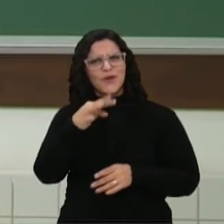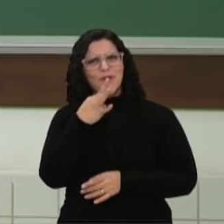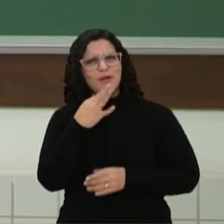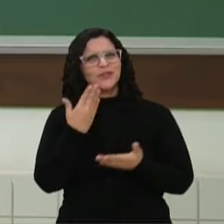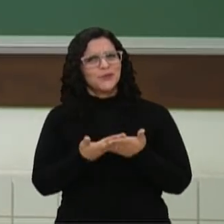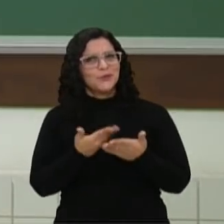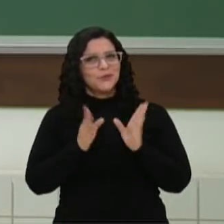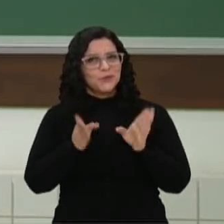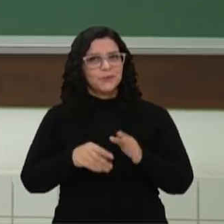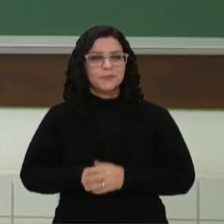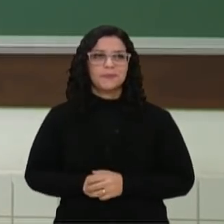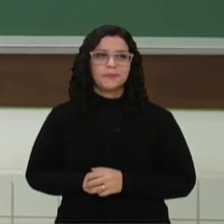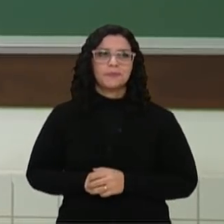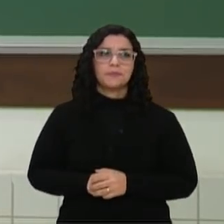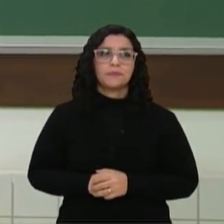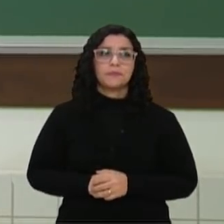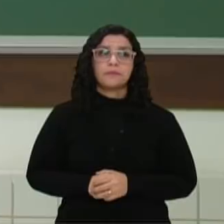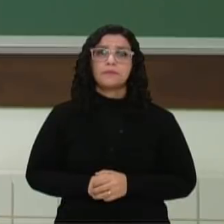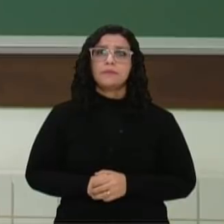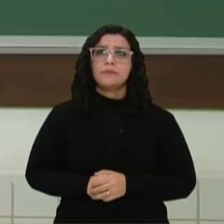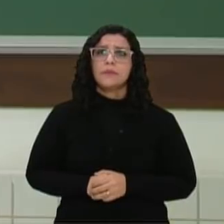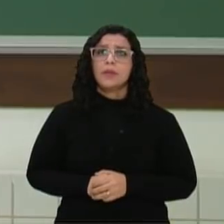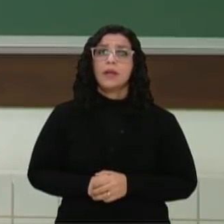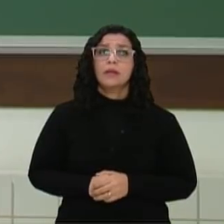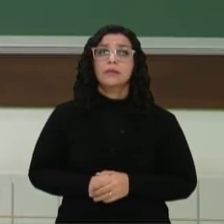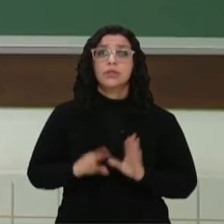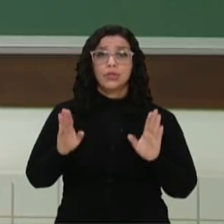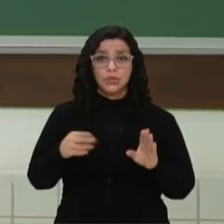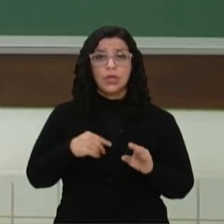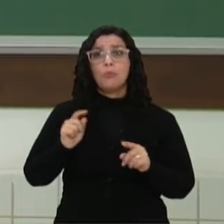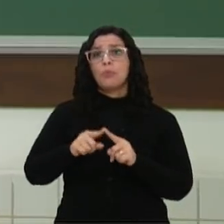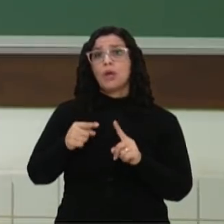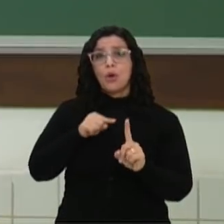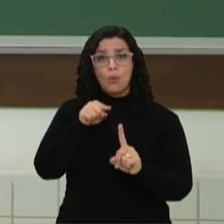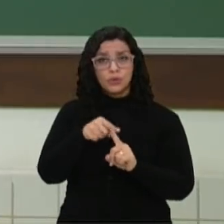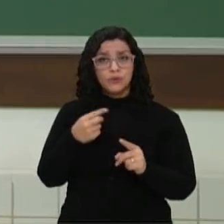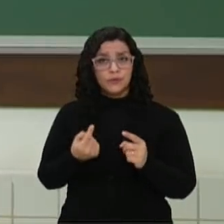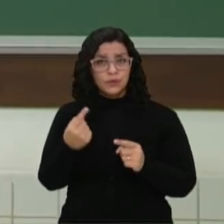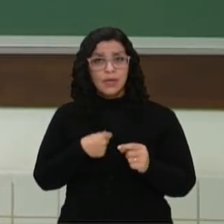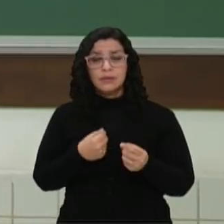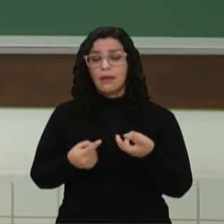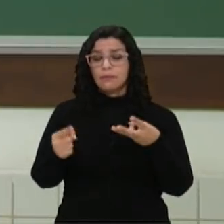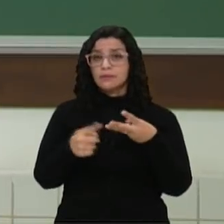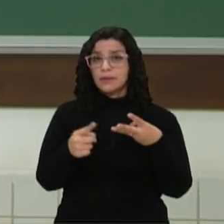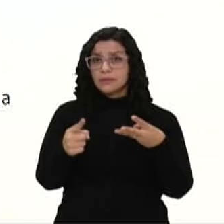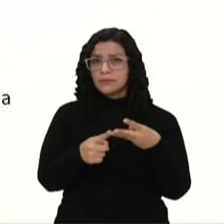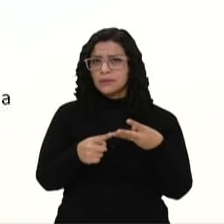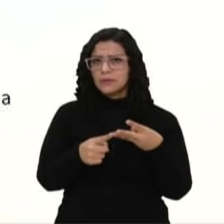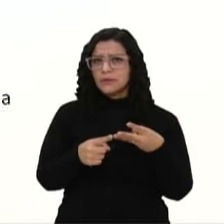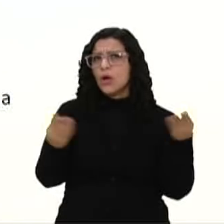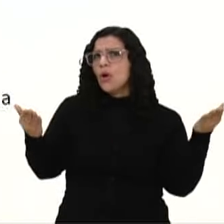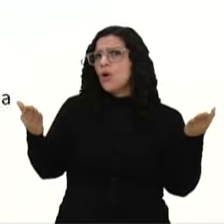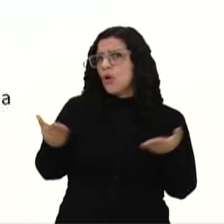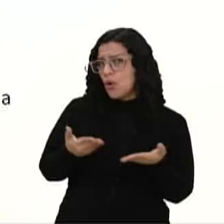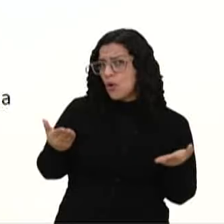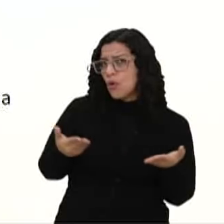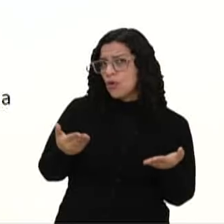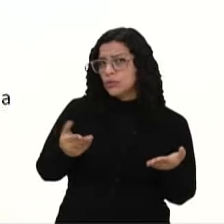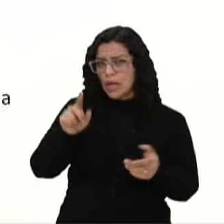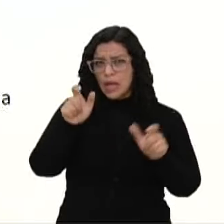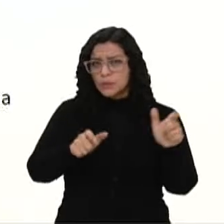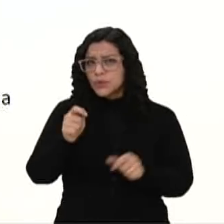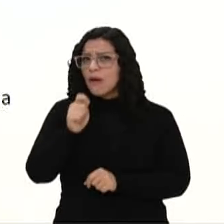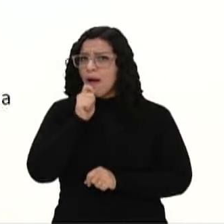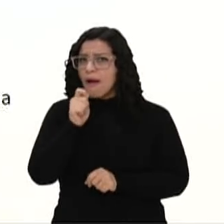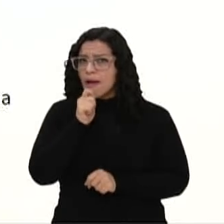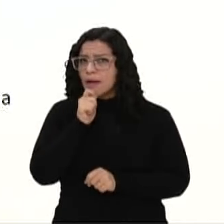vemos estudando. Já vimos também para que cada uma serve. E sobre a terceira pergunta, nos dias atuais, as pessoas